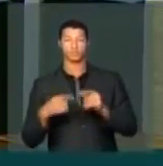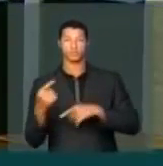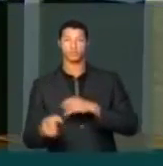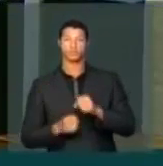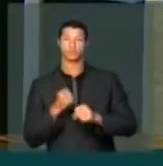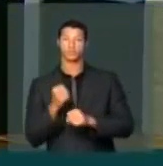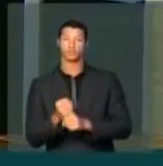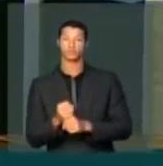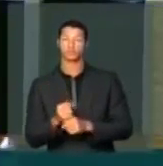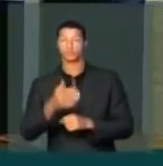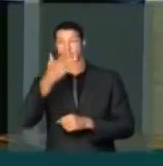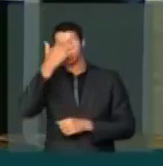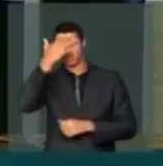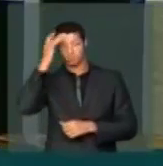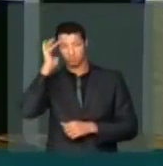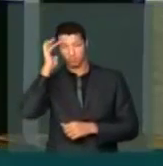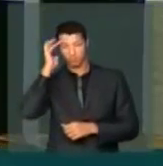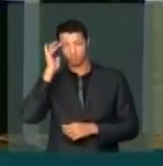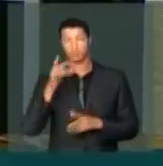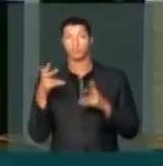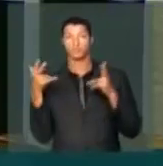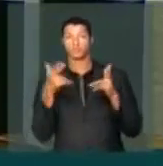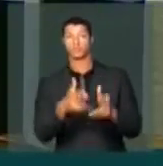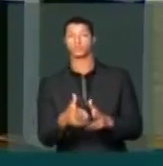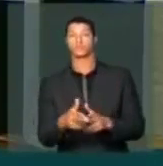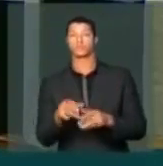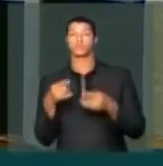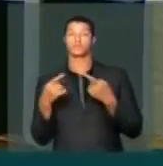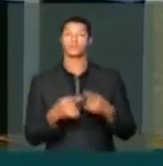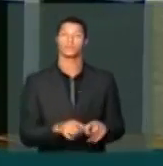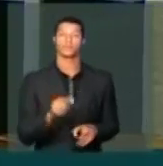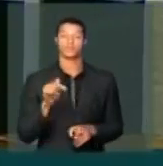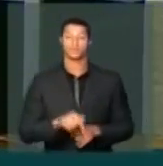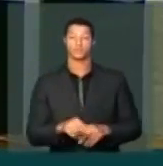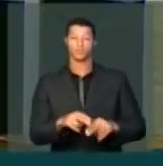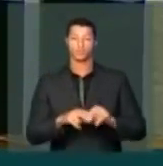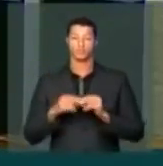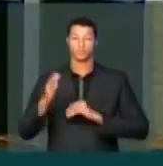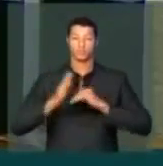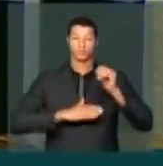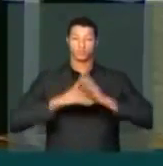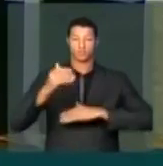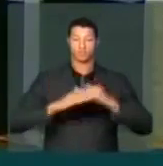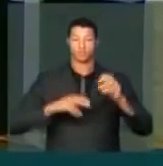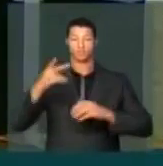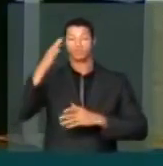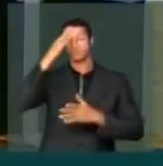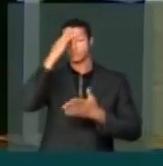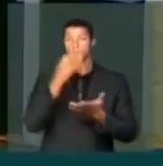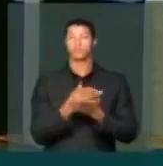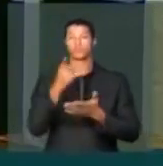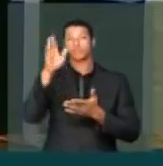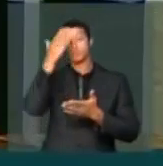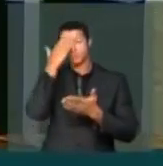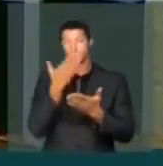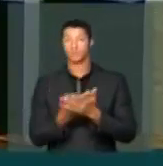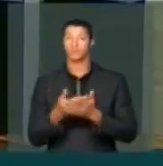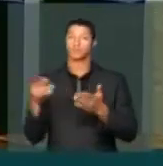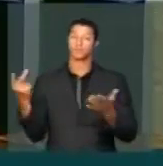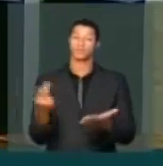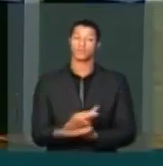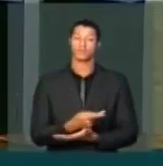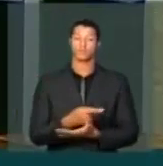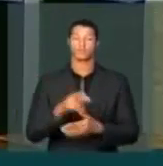muitos anos, pessoas foram igualmente perseguidas aqui por praticarem a sua fé e a sua crença.